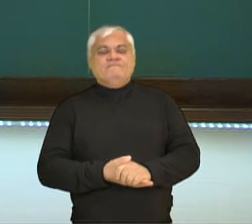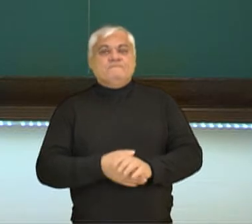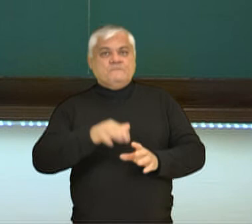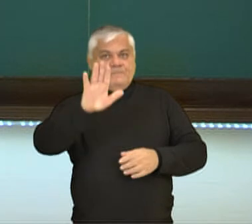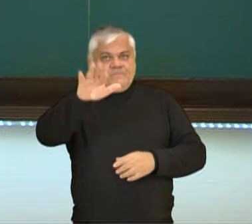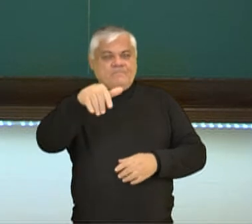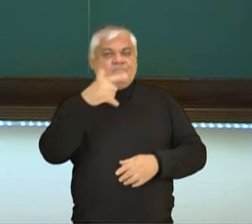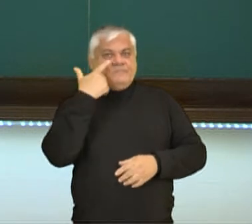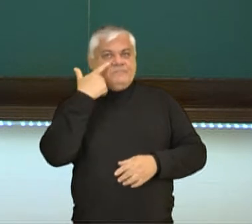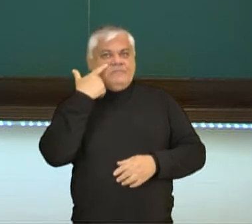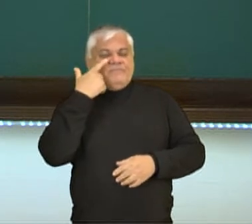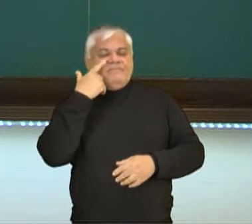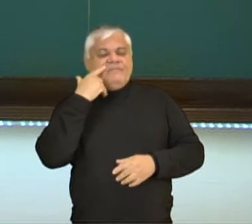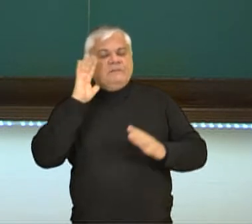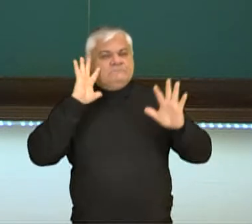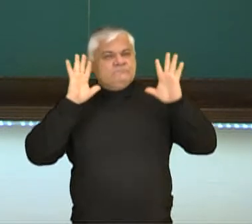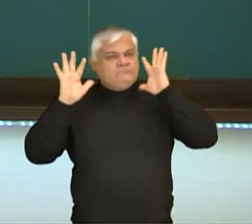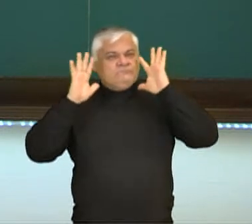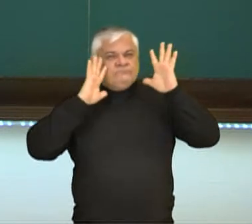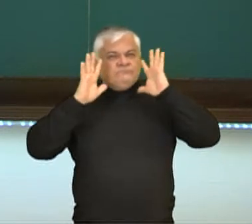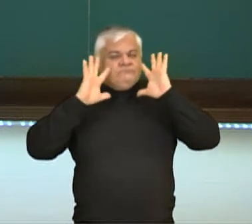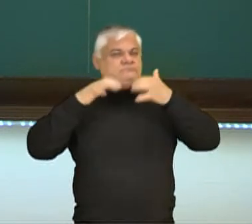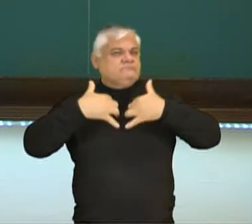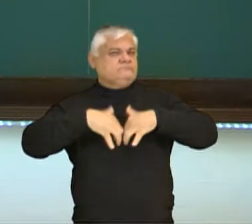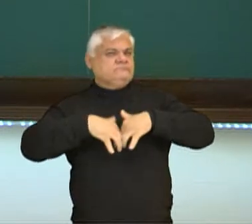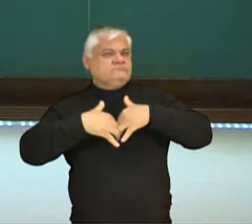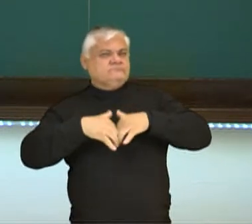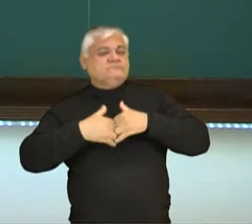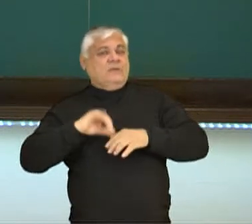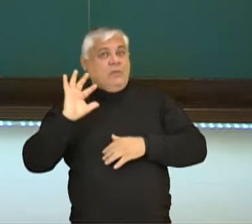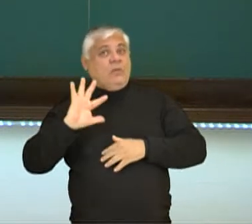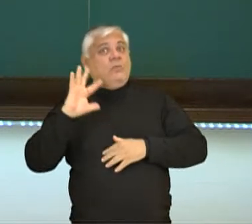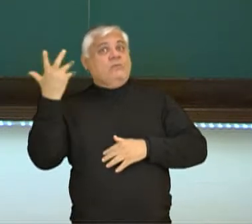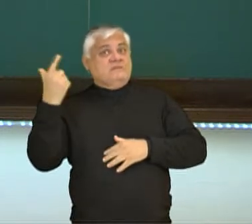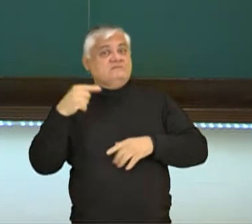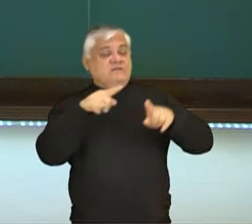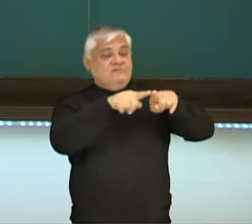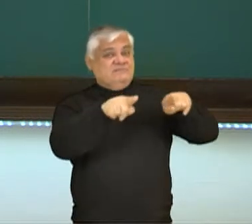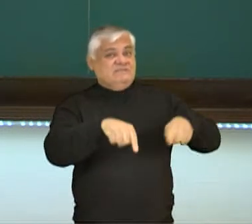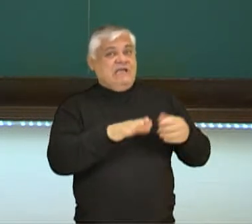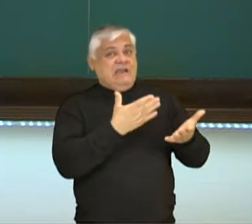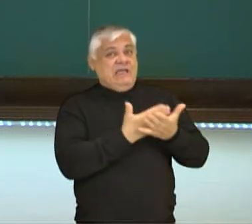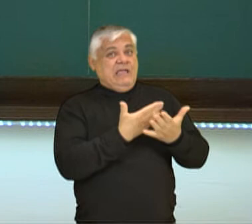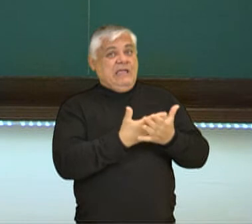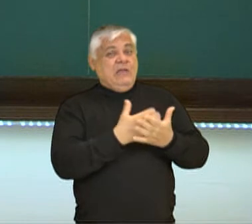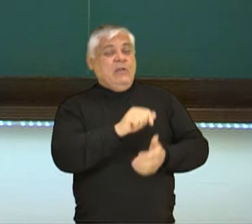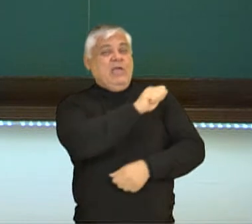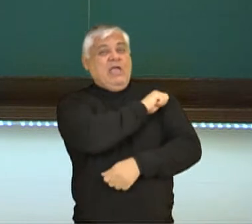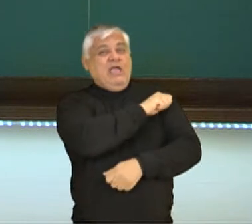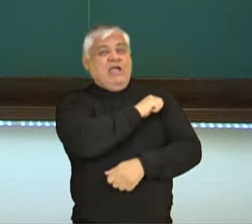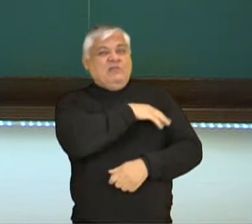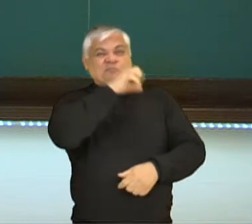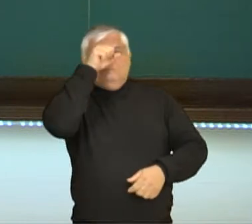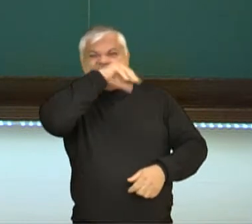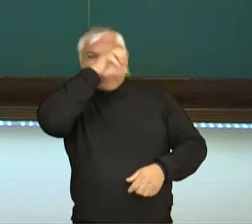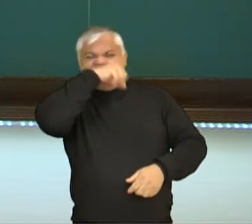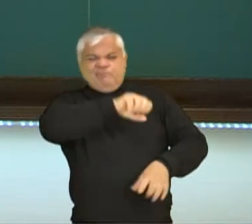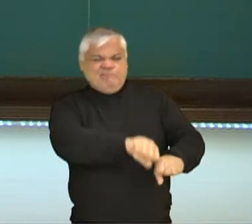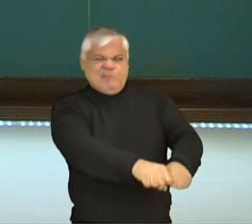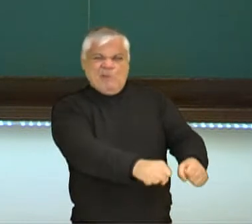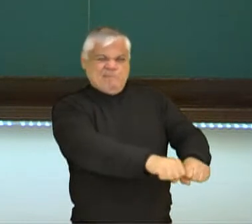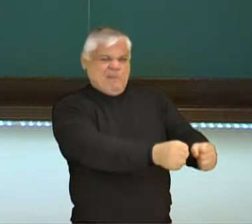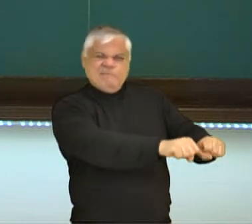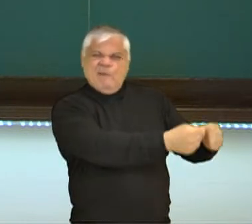Pessoal, vamos então aqui refletir, né? Então, ocorreu esse evento desagradável, alguns alunos com um comportamento